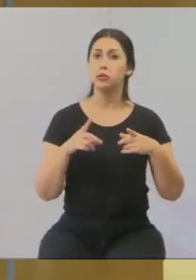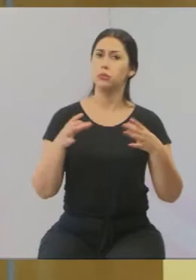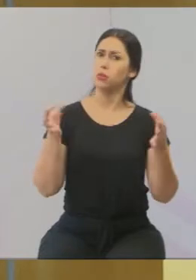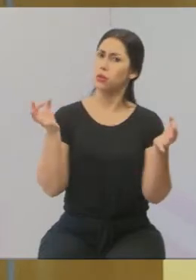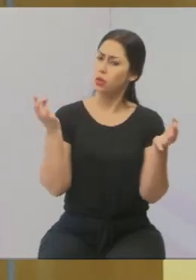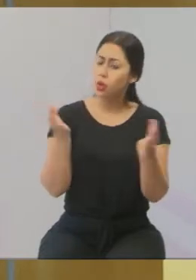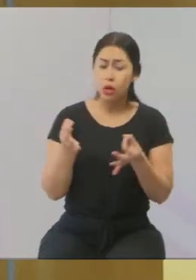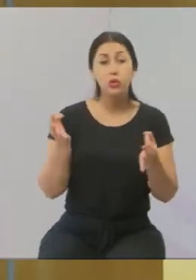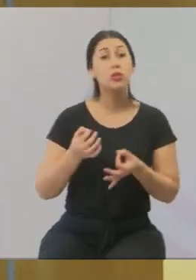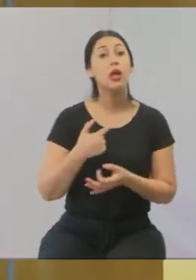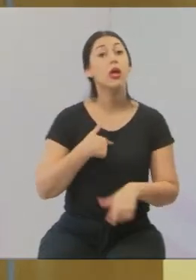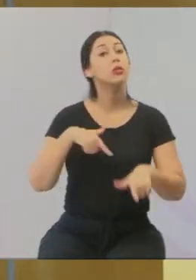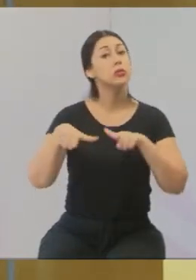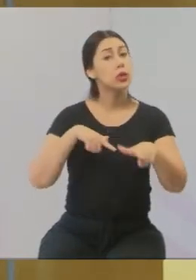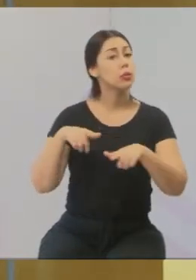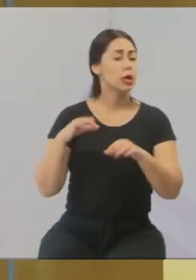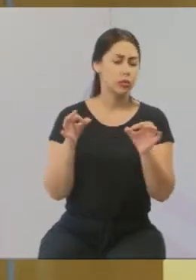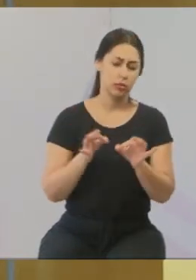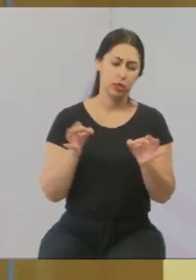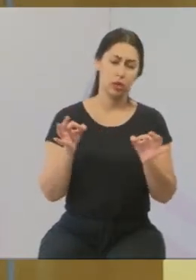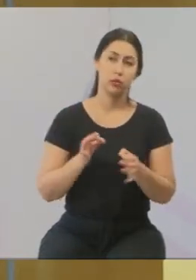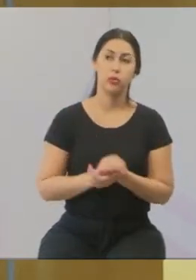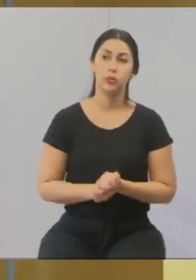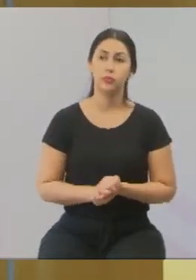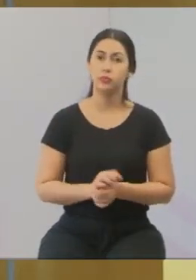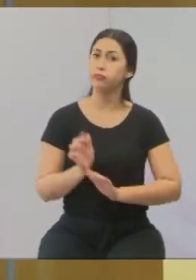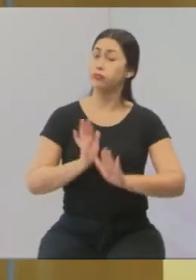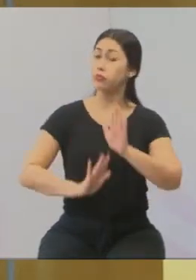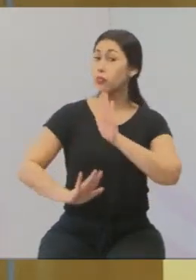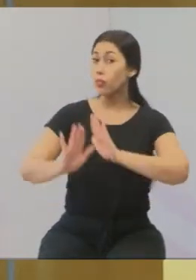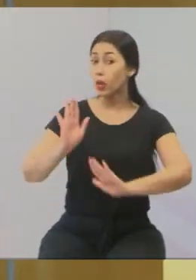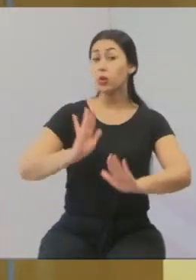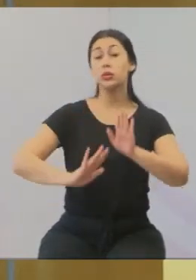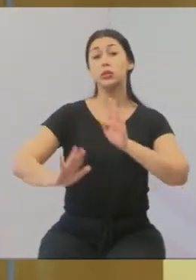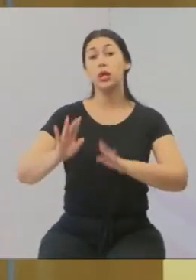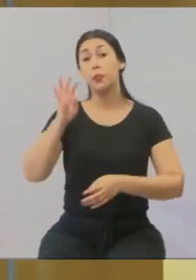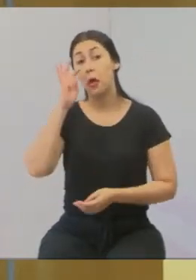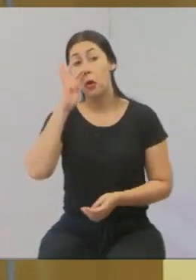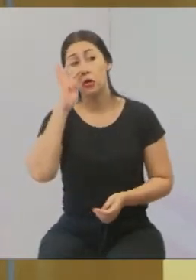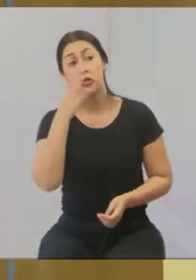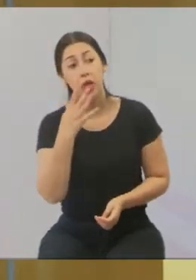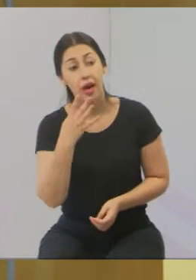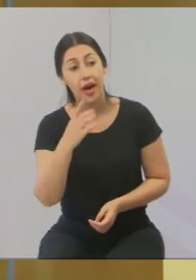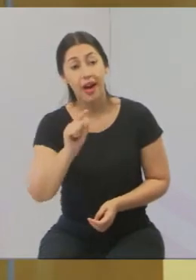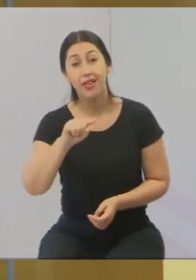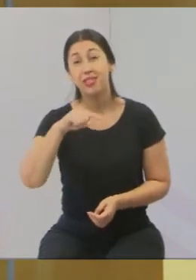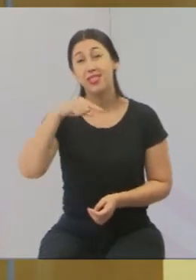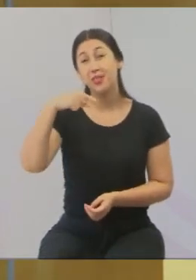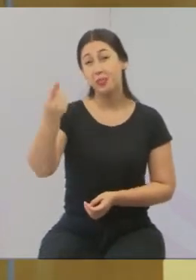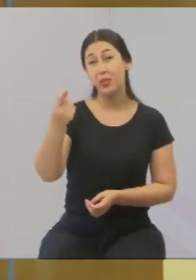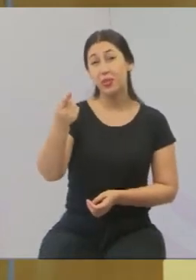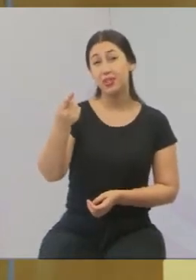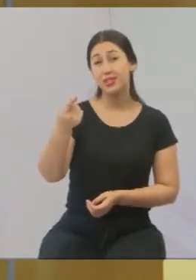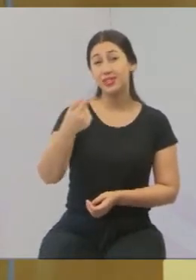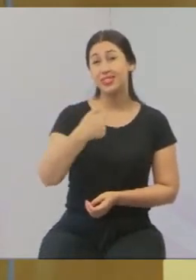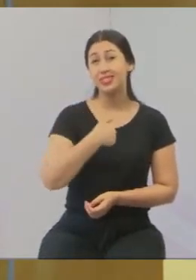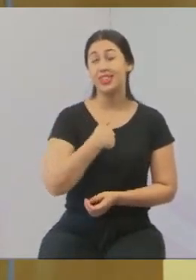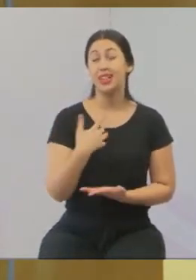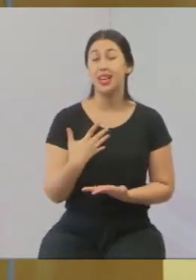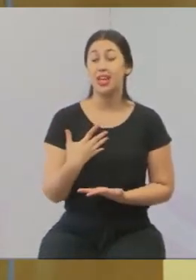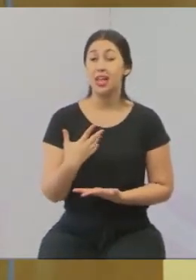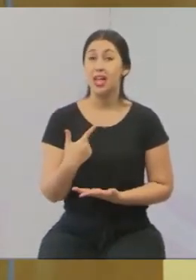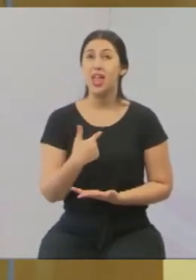falo, eu sempre trabalho com a coerência. Eu tomo muito cuidado para não fazer uma crítica de algo que amanhã, ou que eu